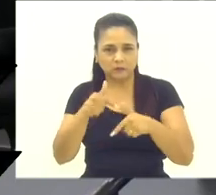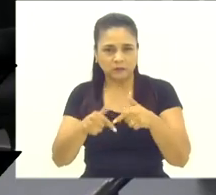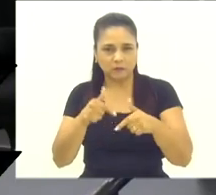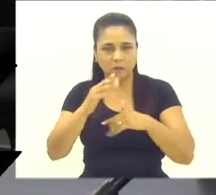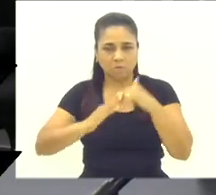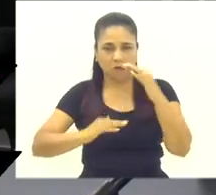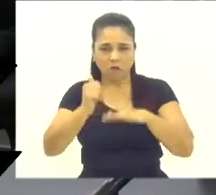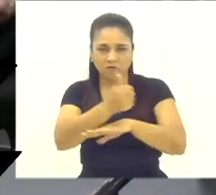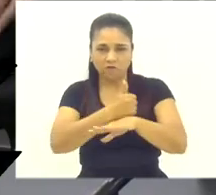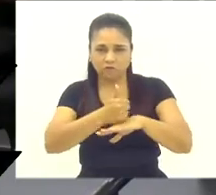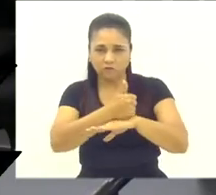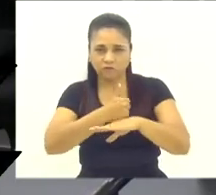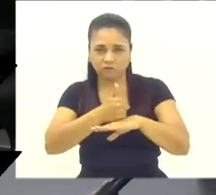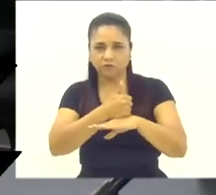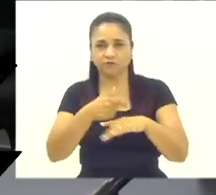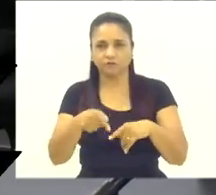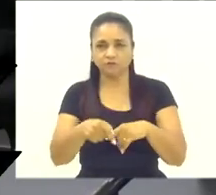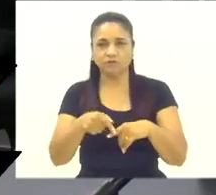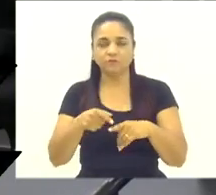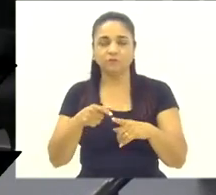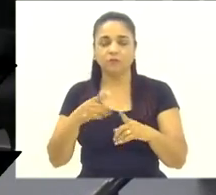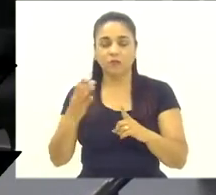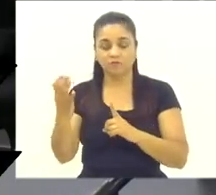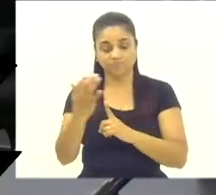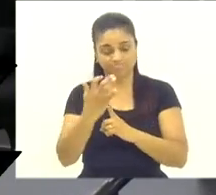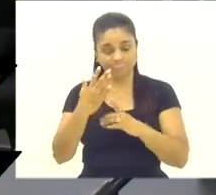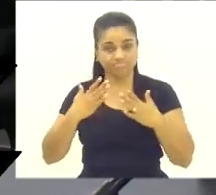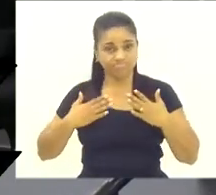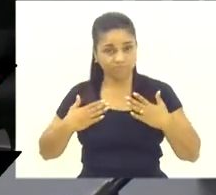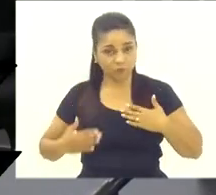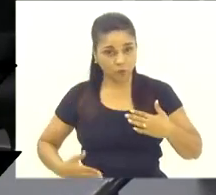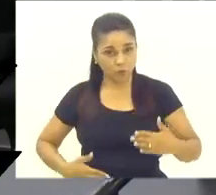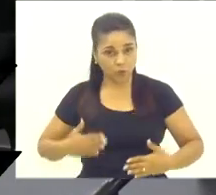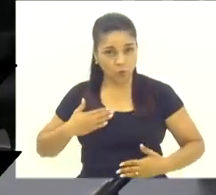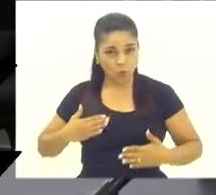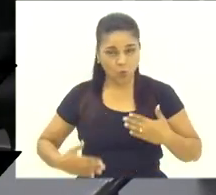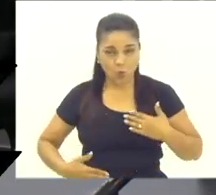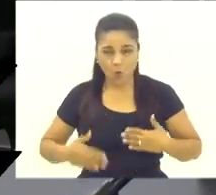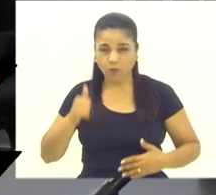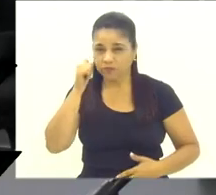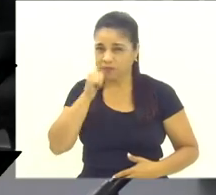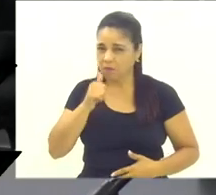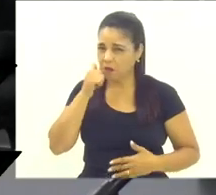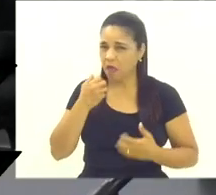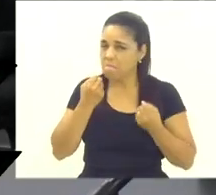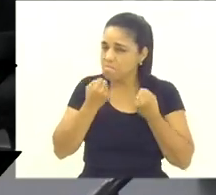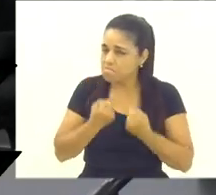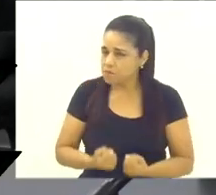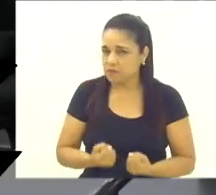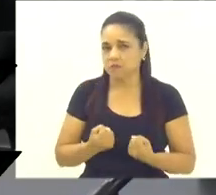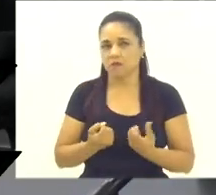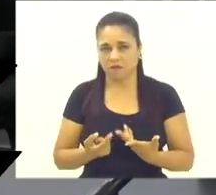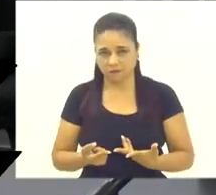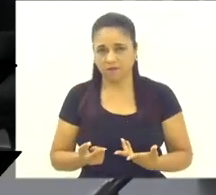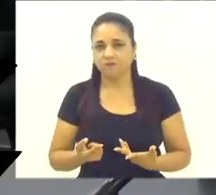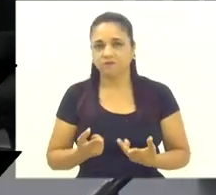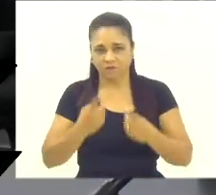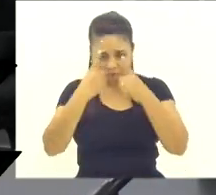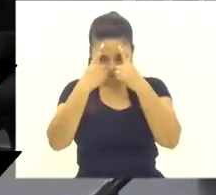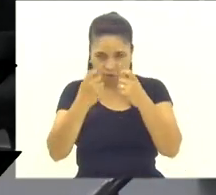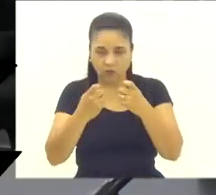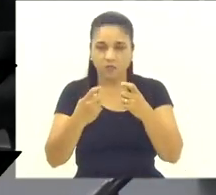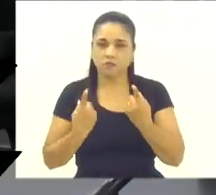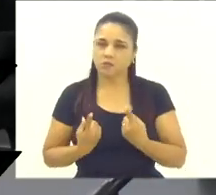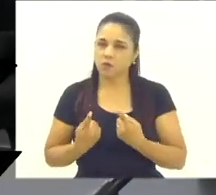dos ataques ao corpo especificamente da mulher aí a coisa é muito mais pesada né acho que é é muito